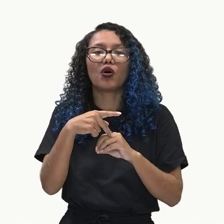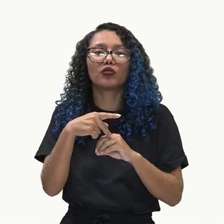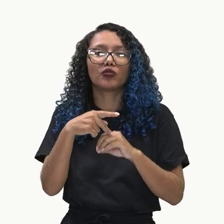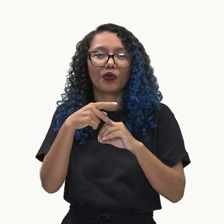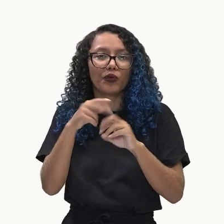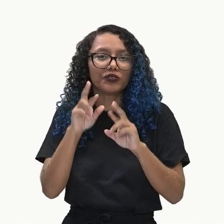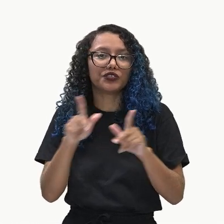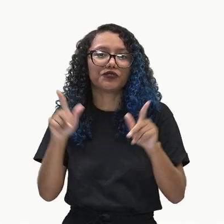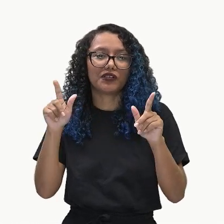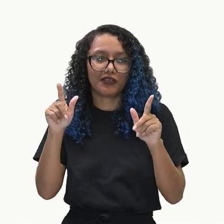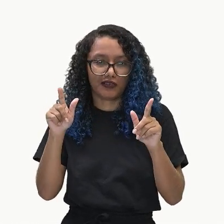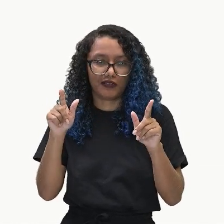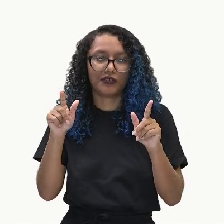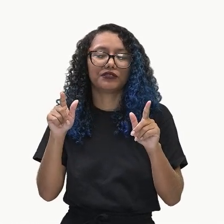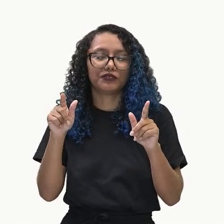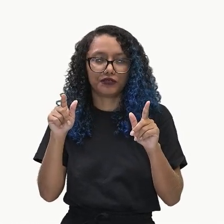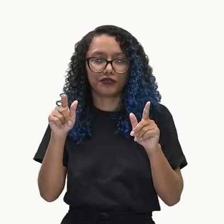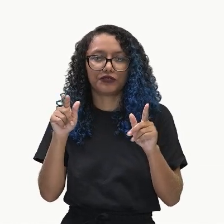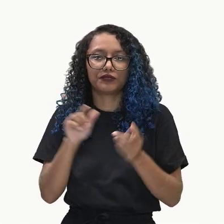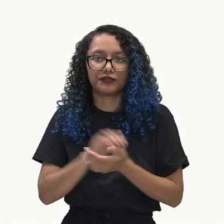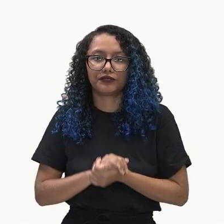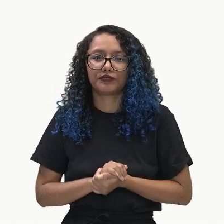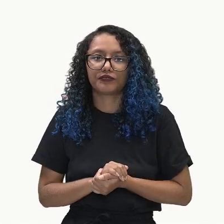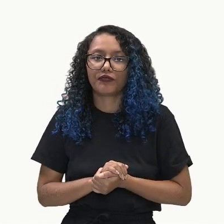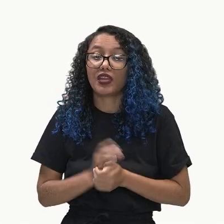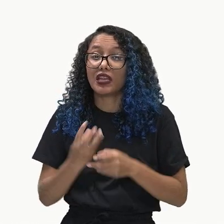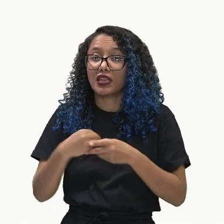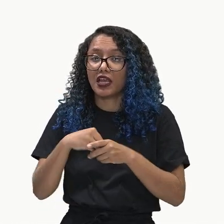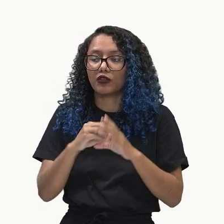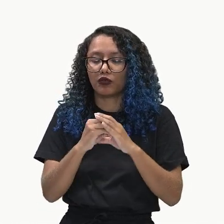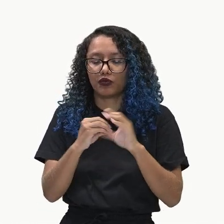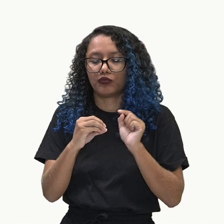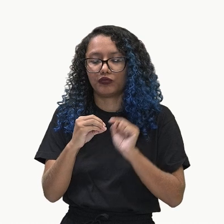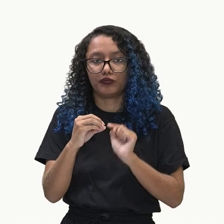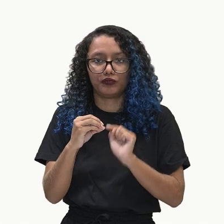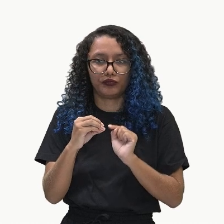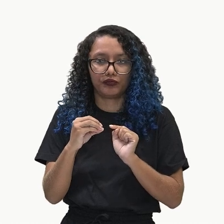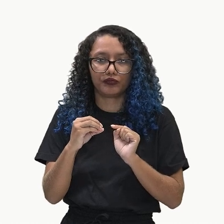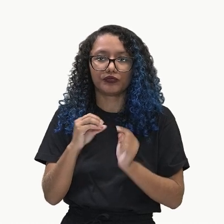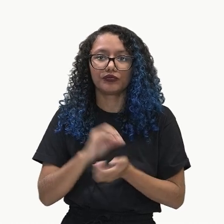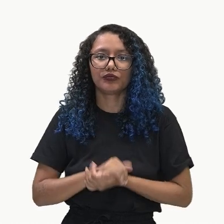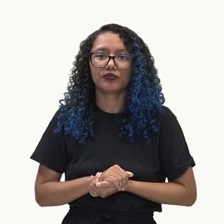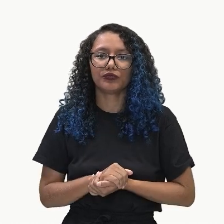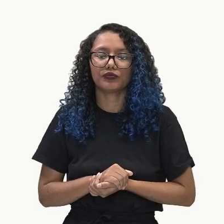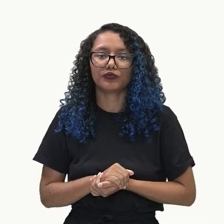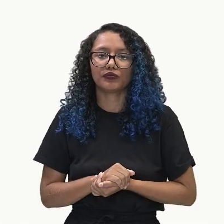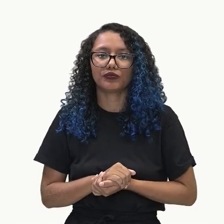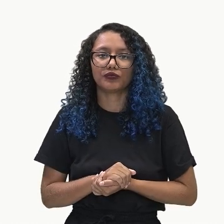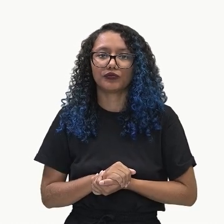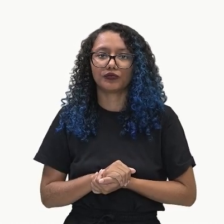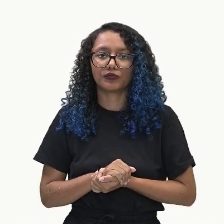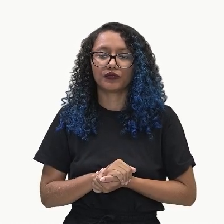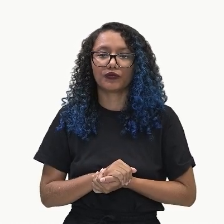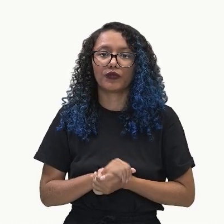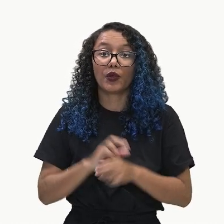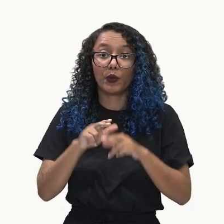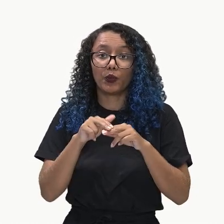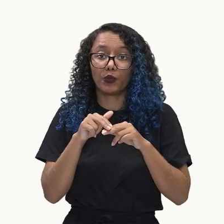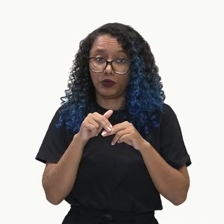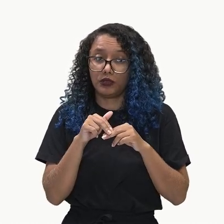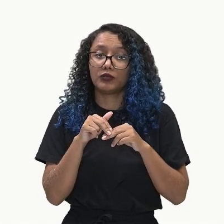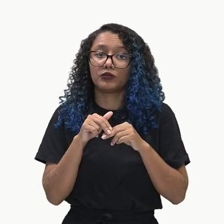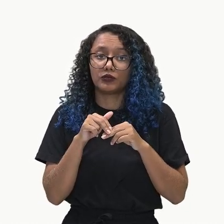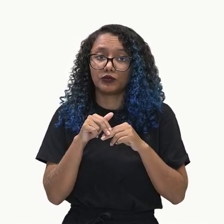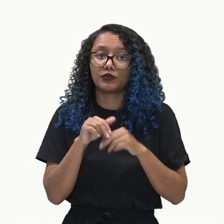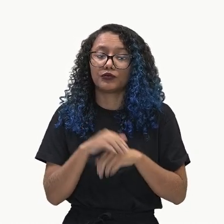quantidade de prótons e elétrons, certo? Então, é por isso que diz que